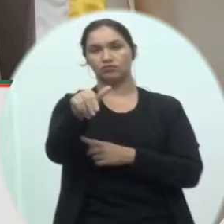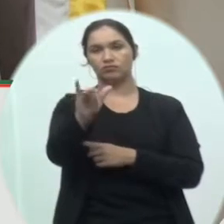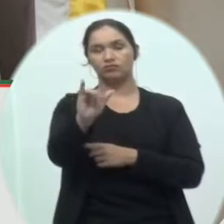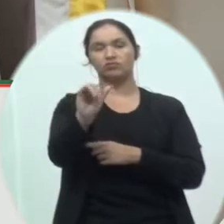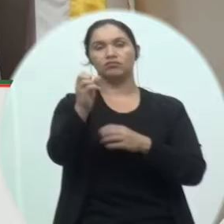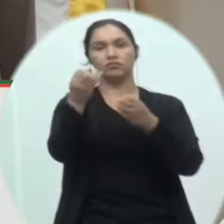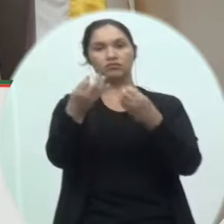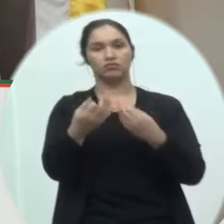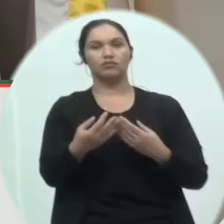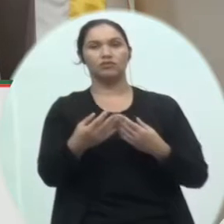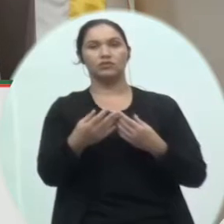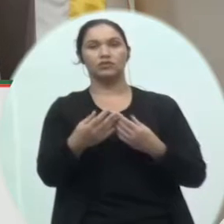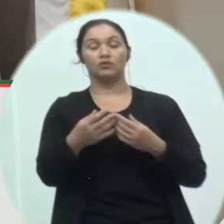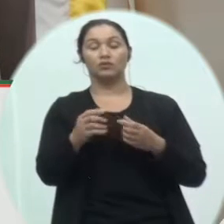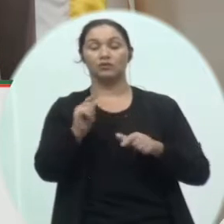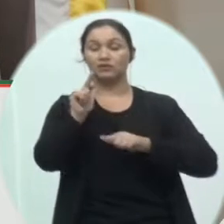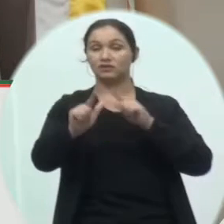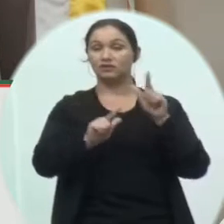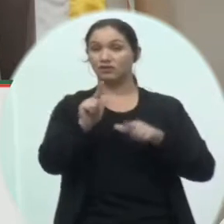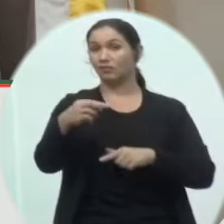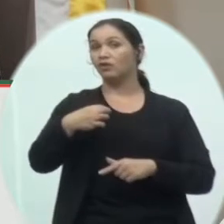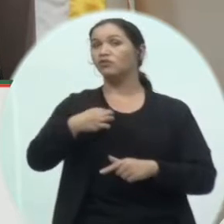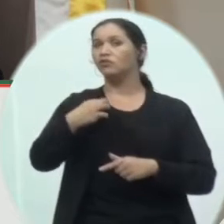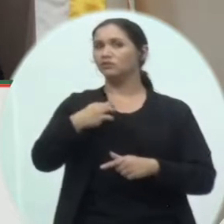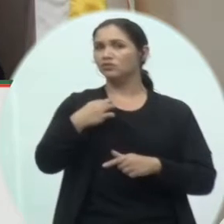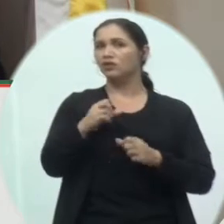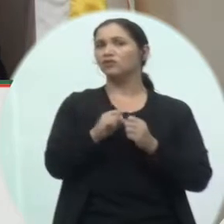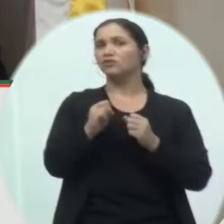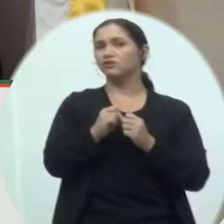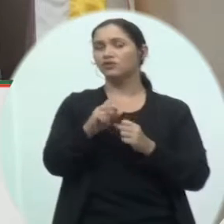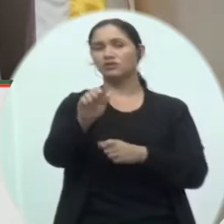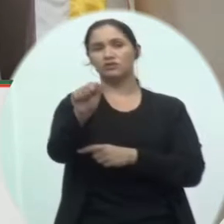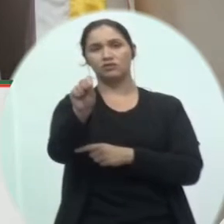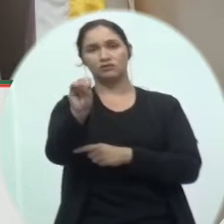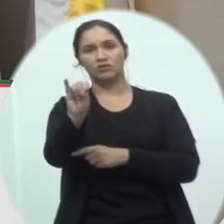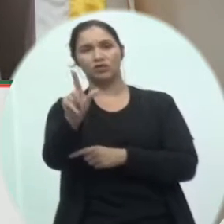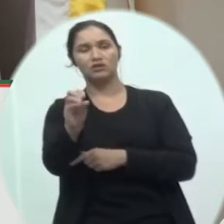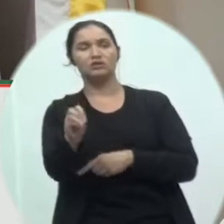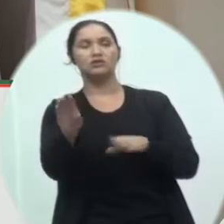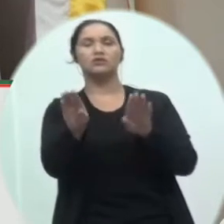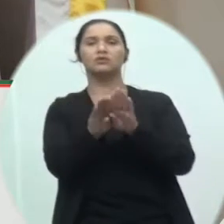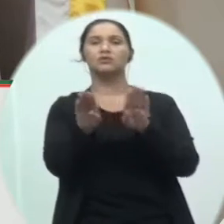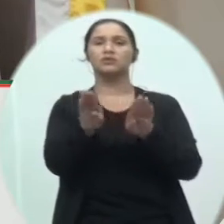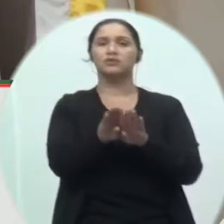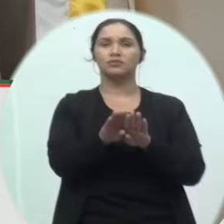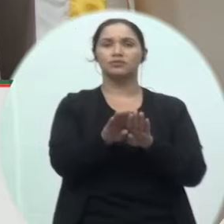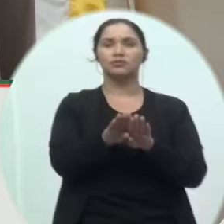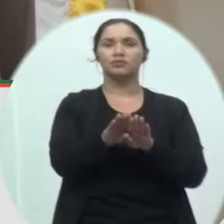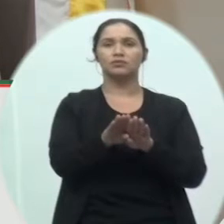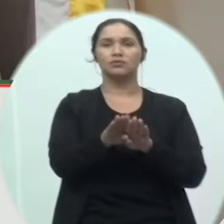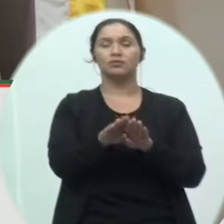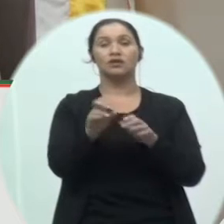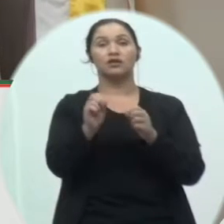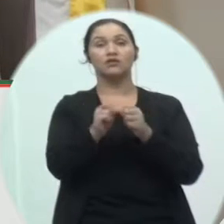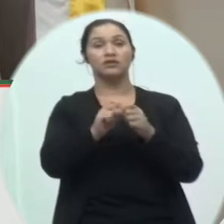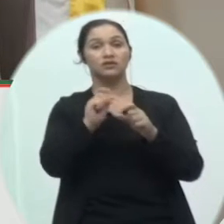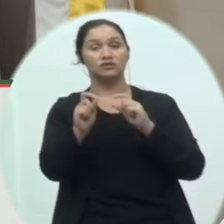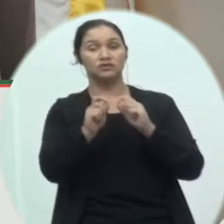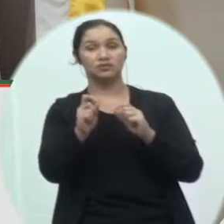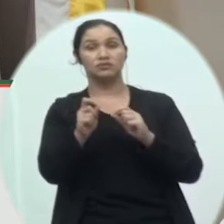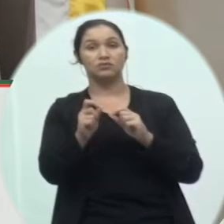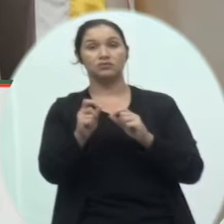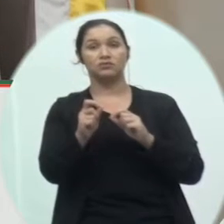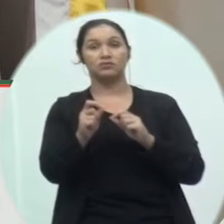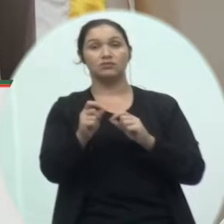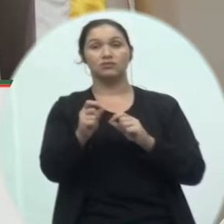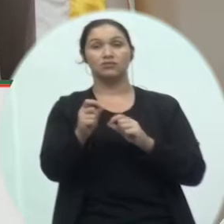trabalho voluntário no asilo São Vicente de Paula. Também a alfabetização de adultos que a Igreja fazia